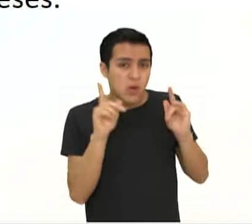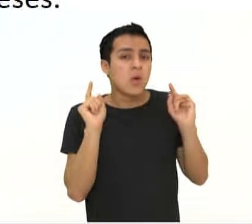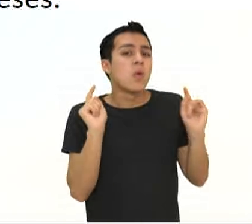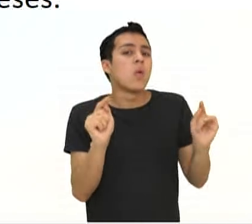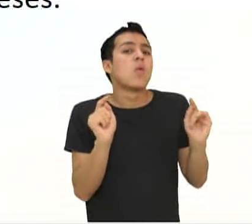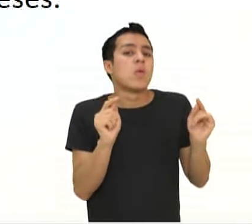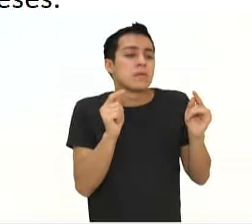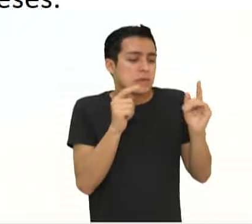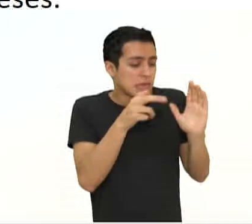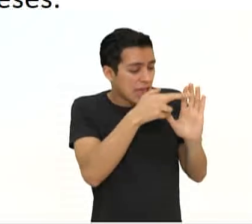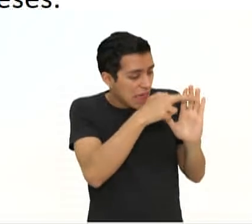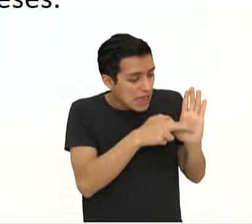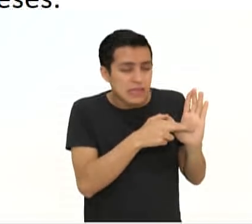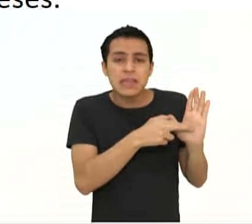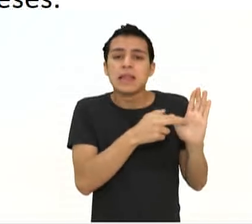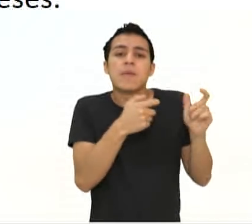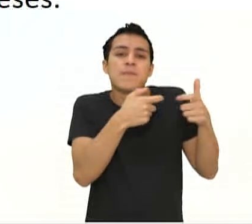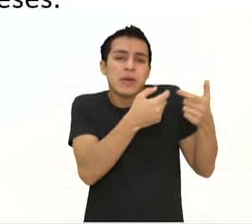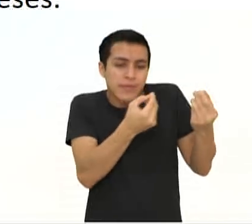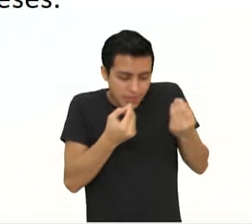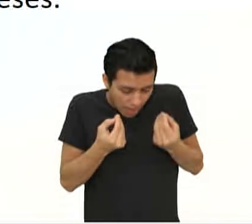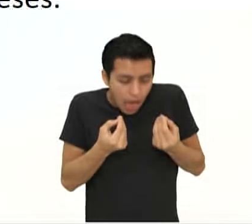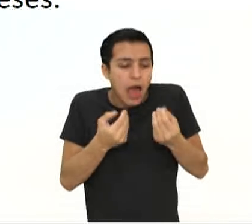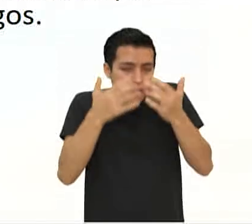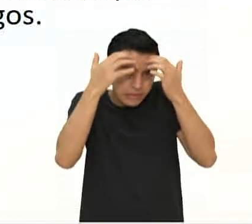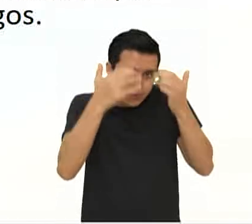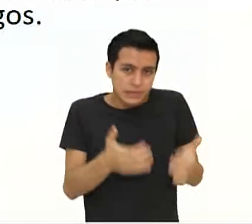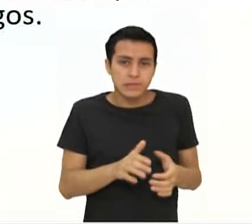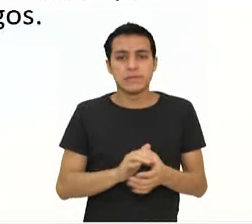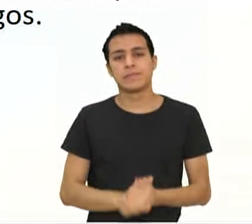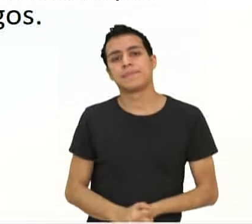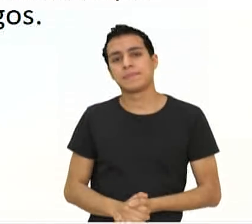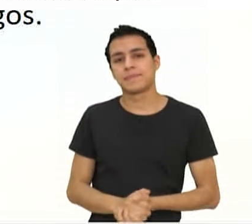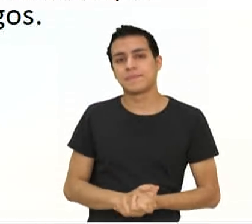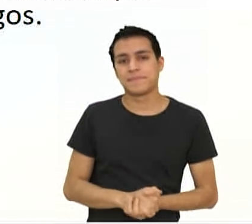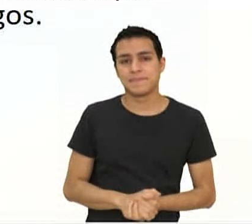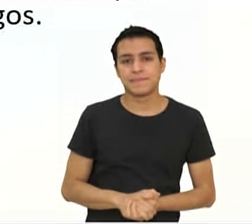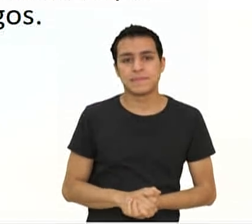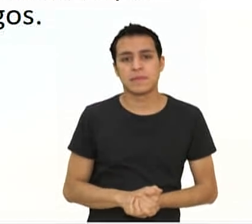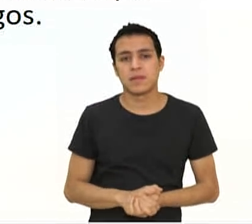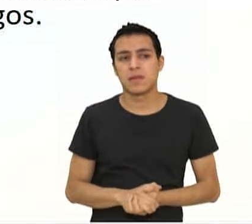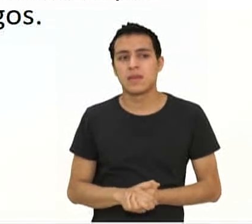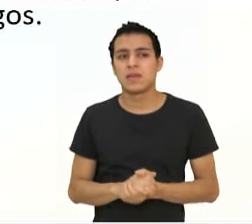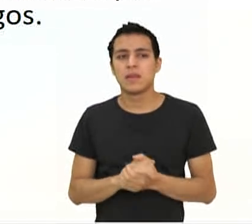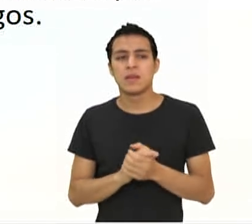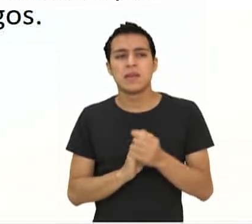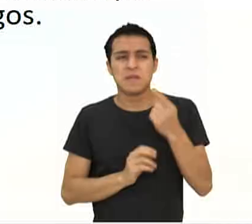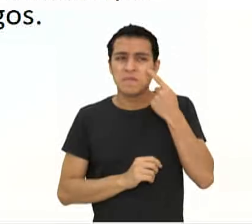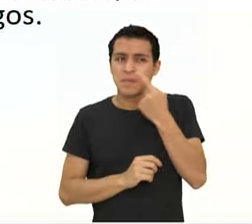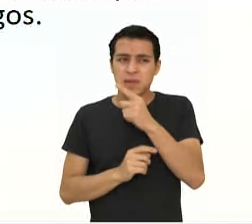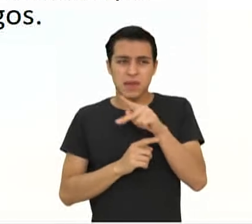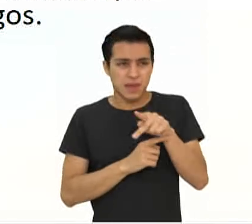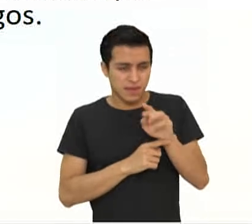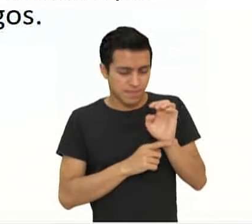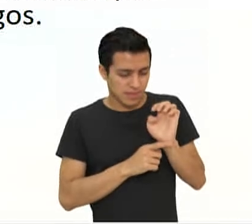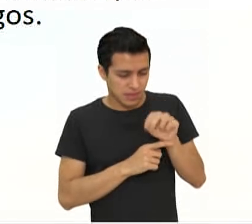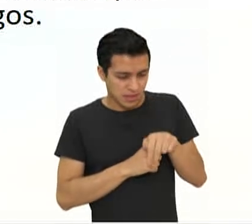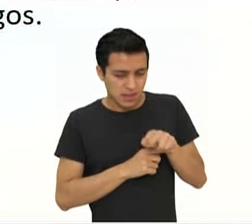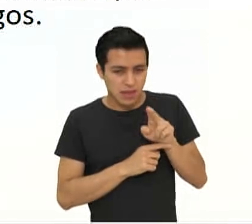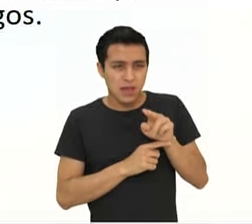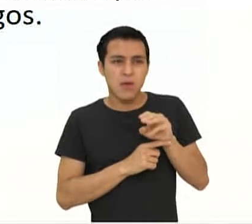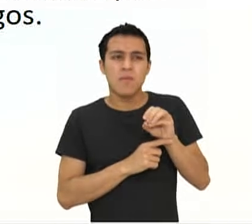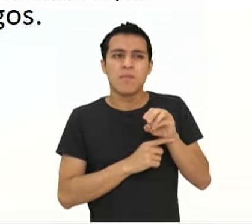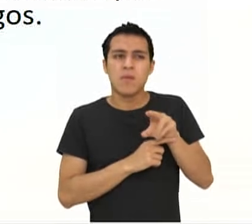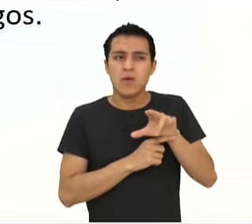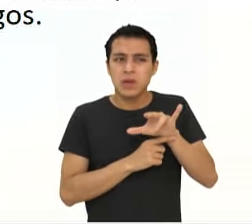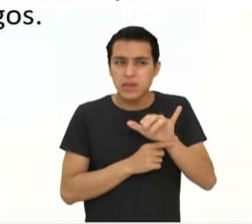a receita que o médico deu. Muito bem. E a pneumonia, pessoal? Também uma conhecida